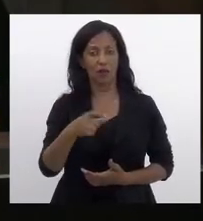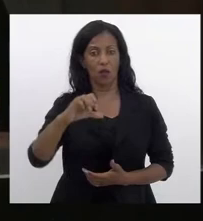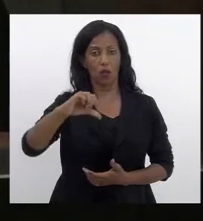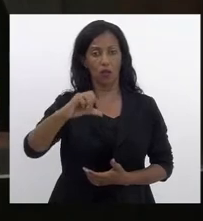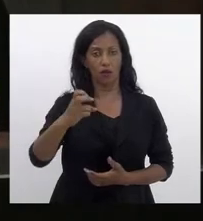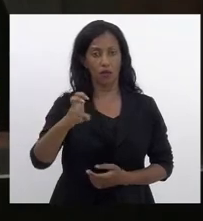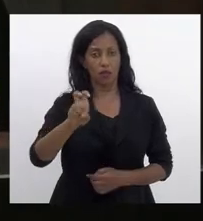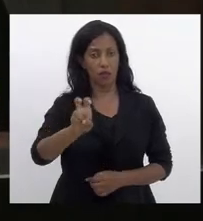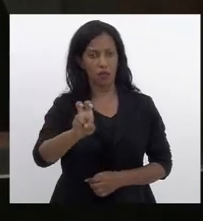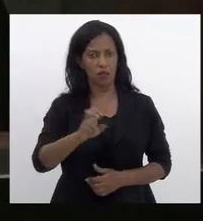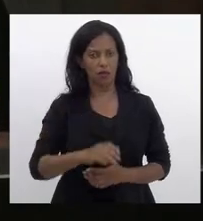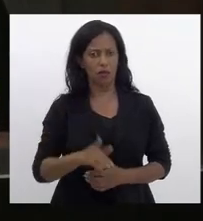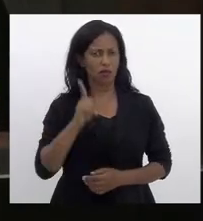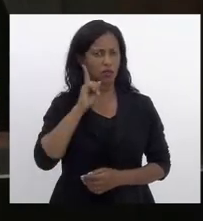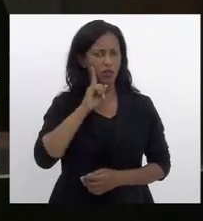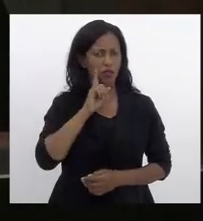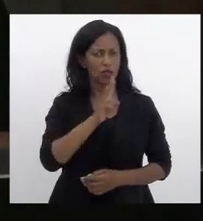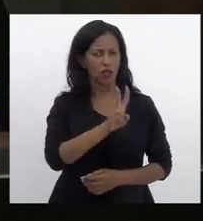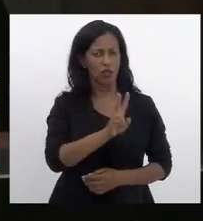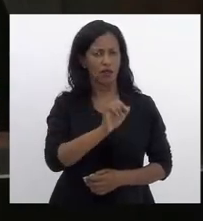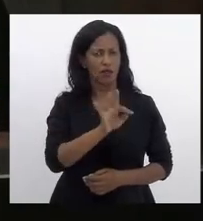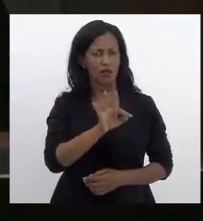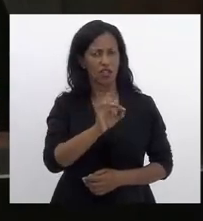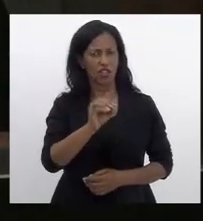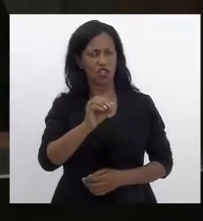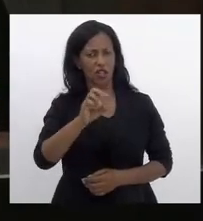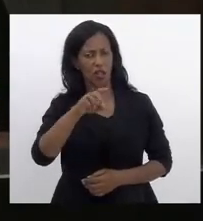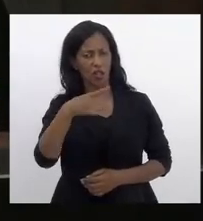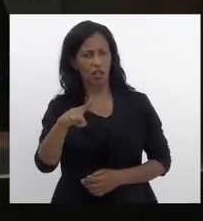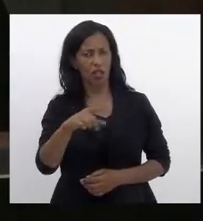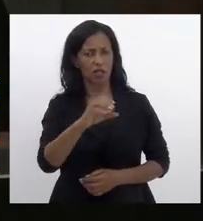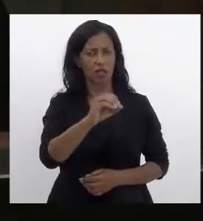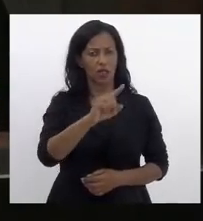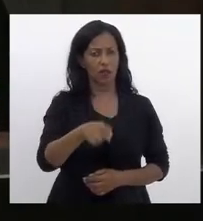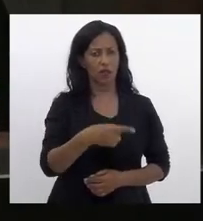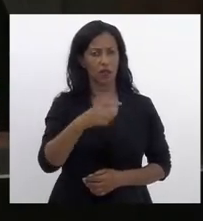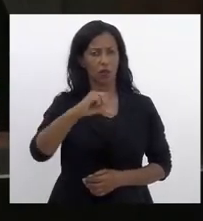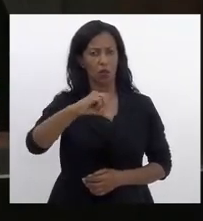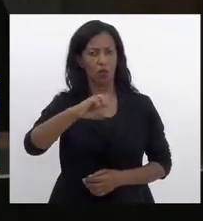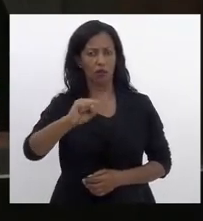0,95. Estados Unidos e Vietnã, 0,98.